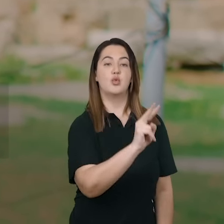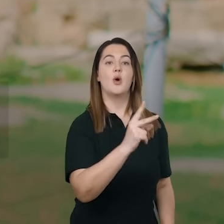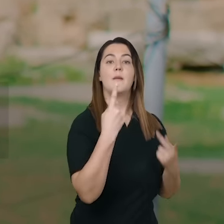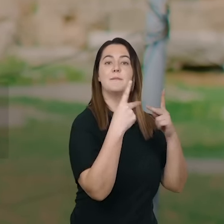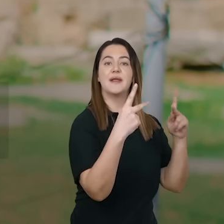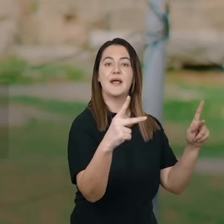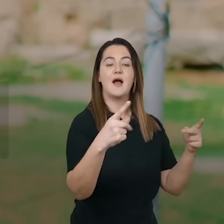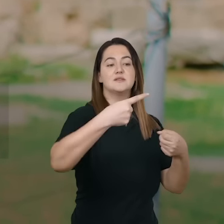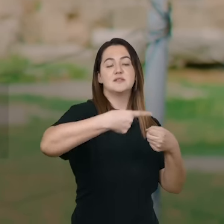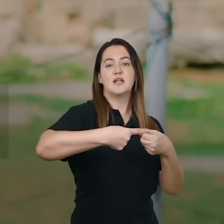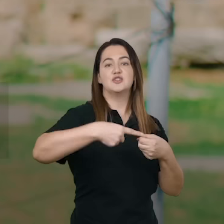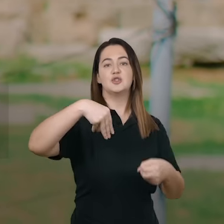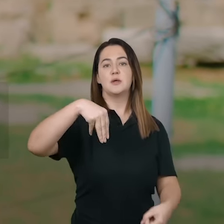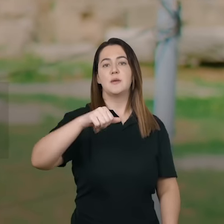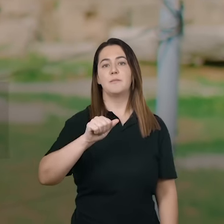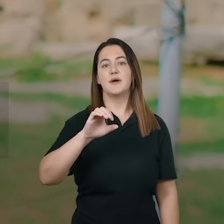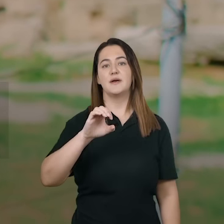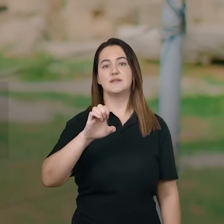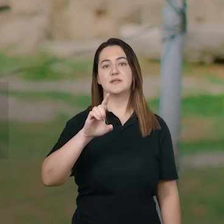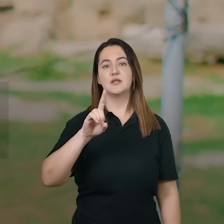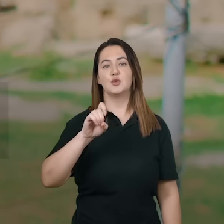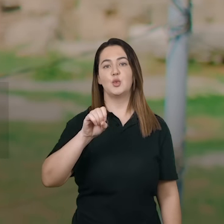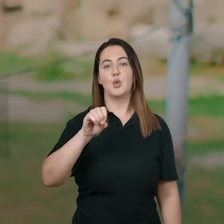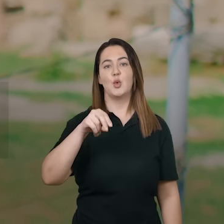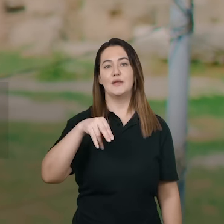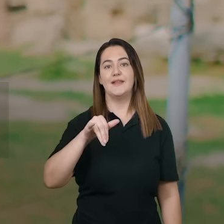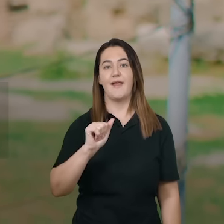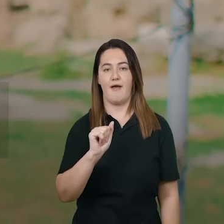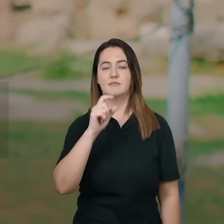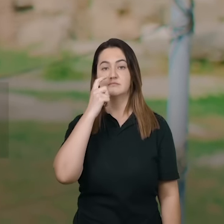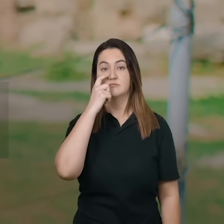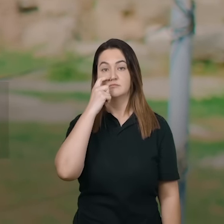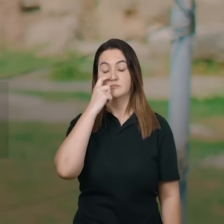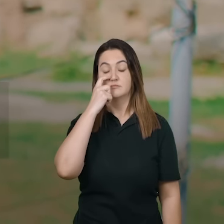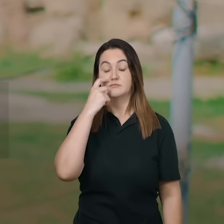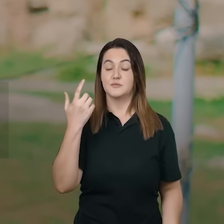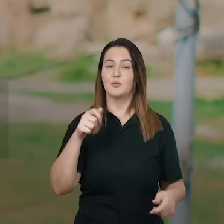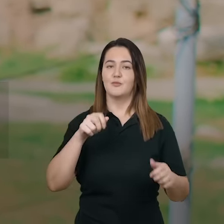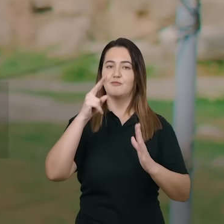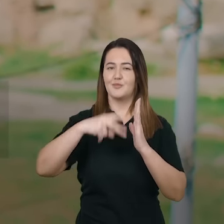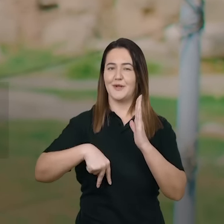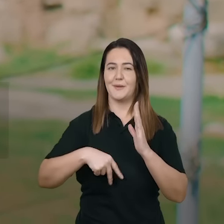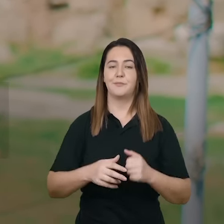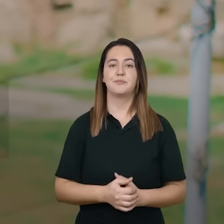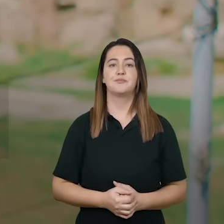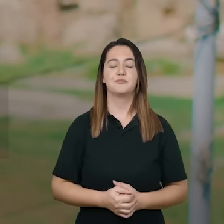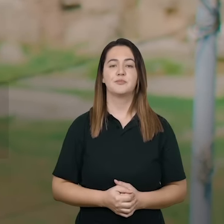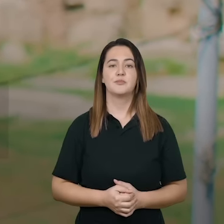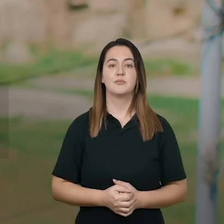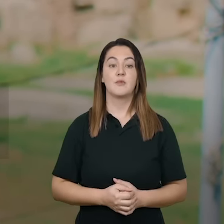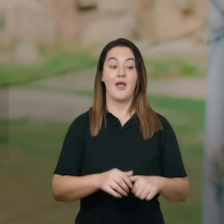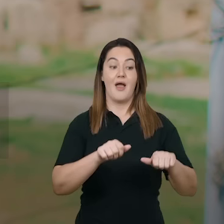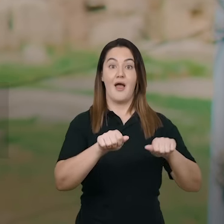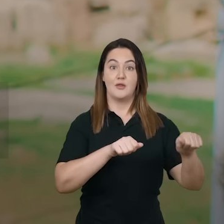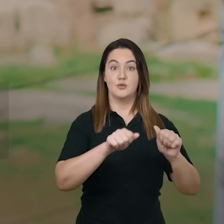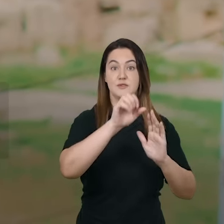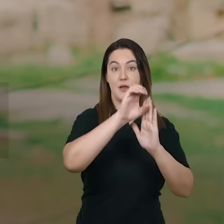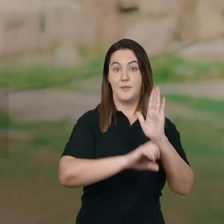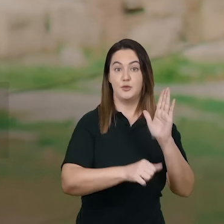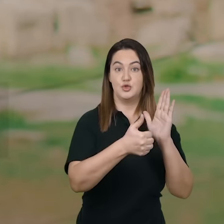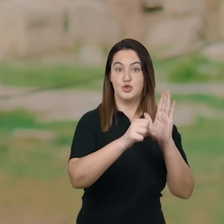Corinto. A pregação de Paulo em Corinto, o ministério dele nessa cidade, está em Atos, capítulo 18. Logo no capítulo